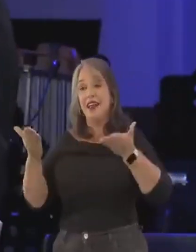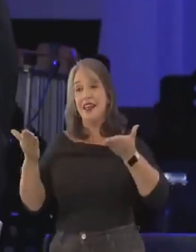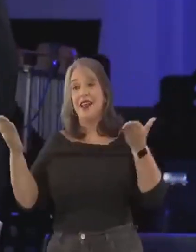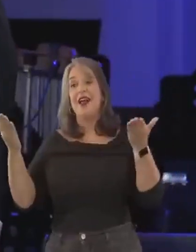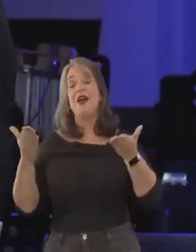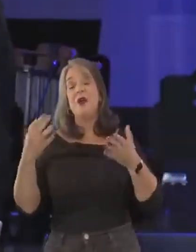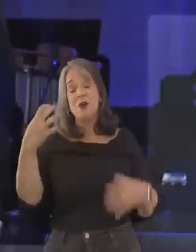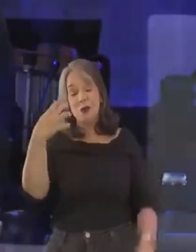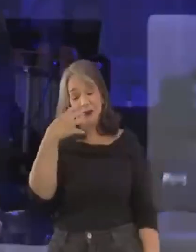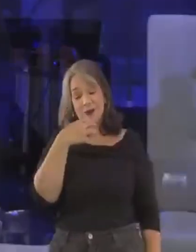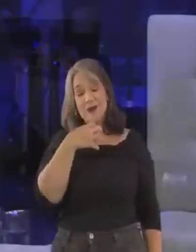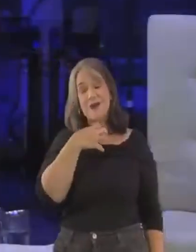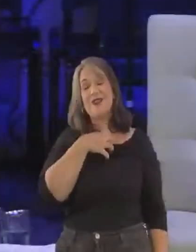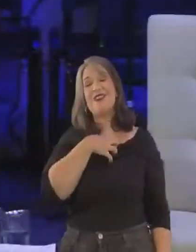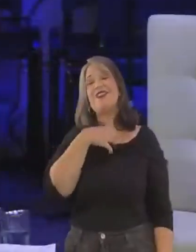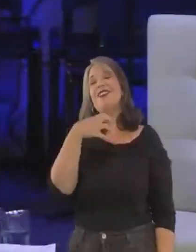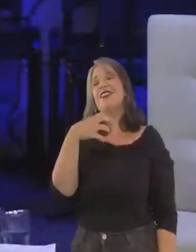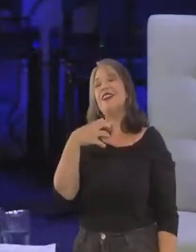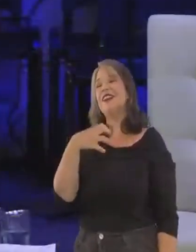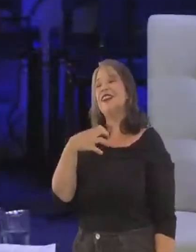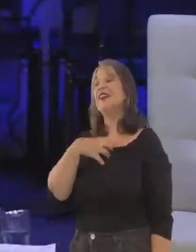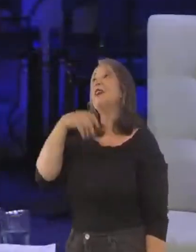converti. Agora